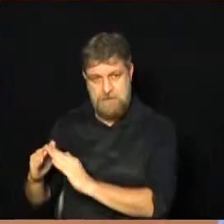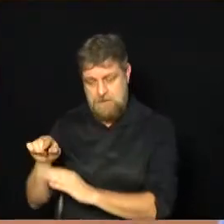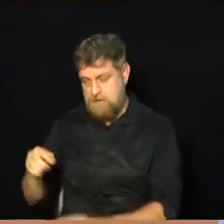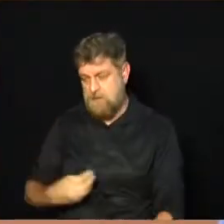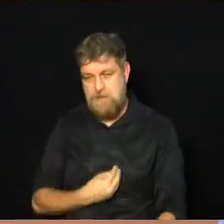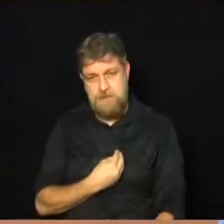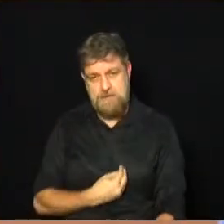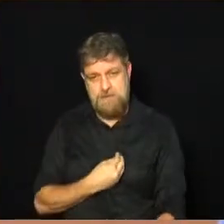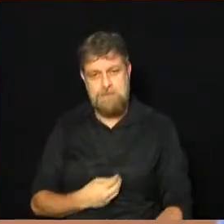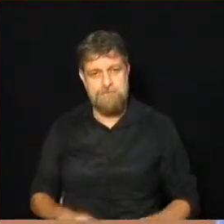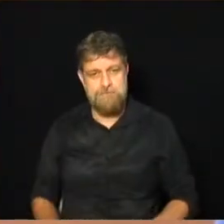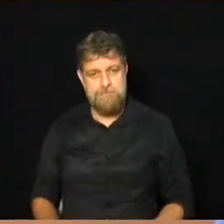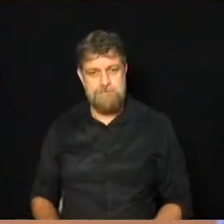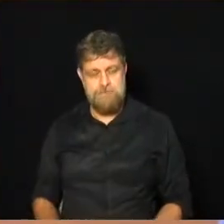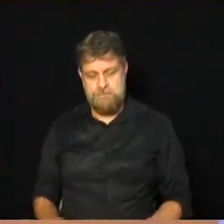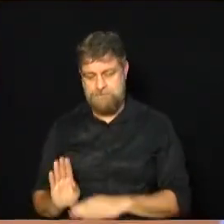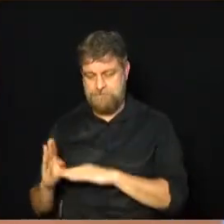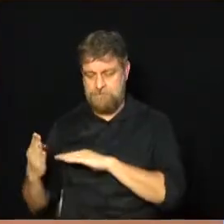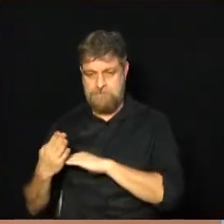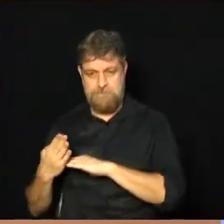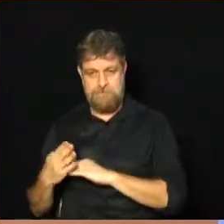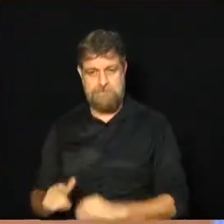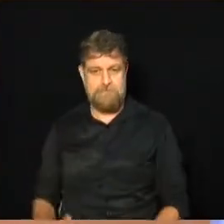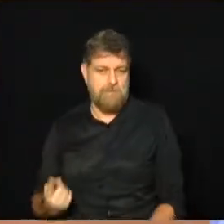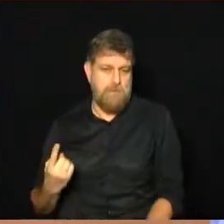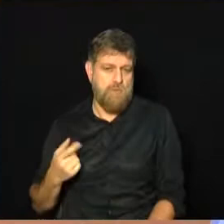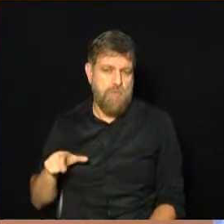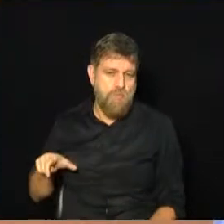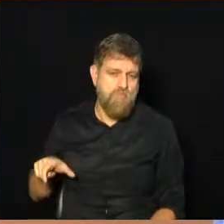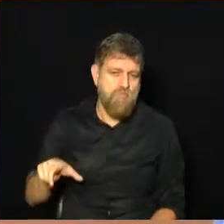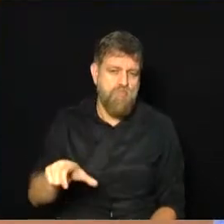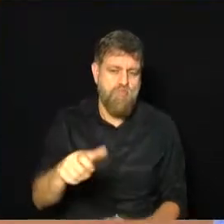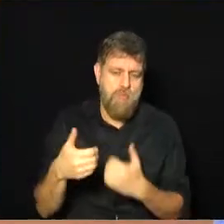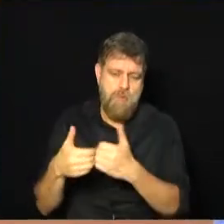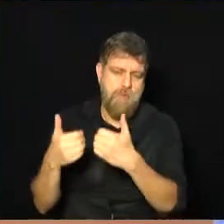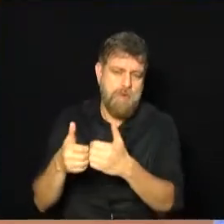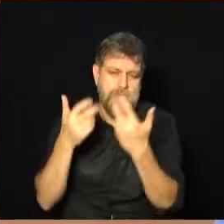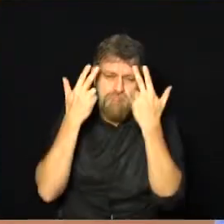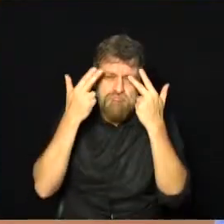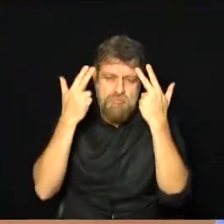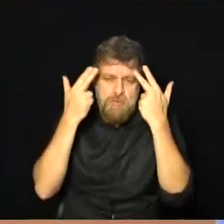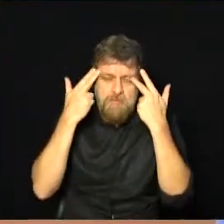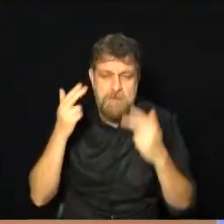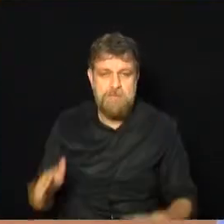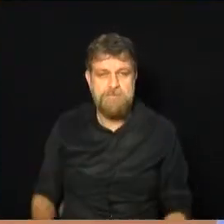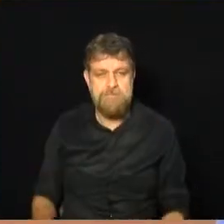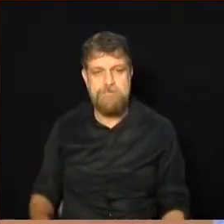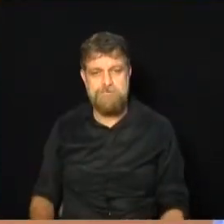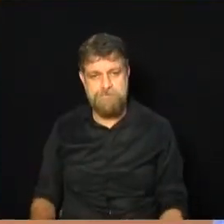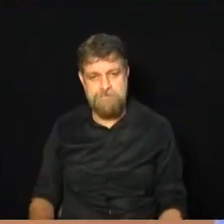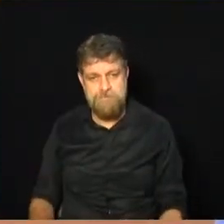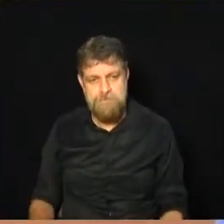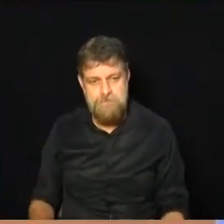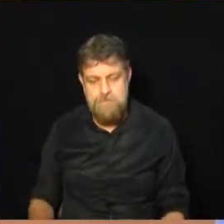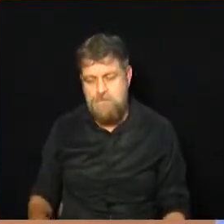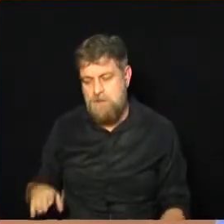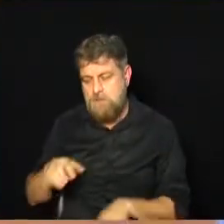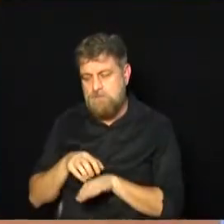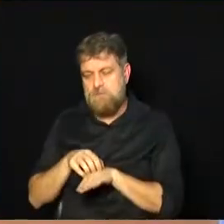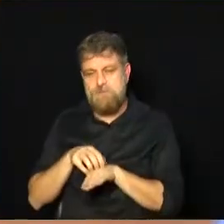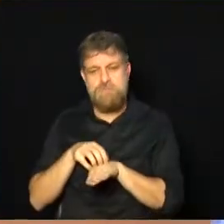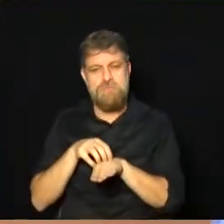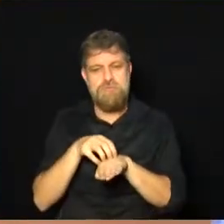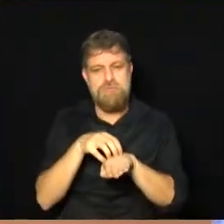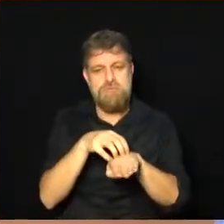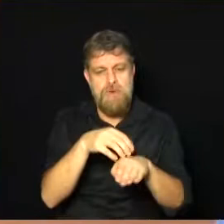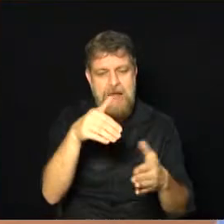Cecílio, dentro do bairro ele vai pegar uma linha qualquer daquelas que dentro do bairro, alimentadora, e vai se dirigir, por exemplo,